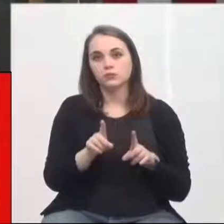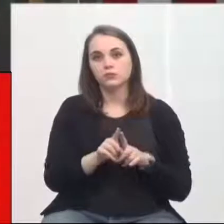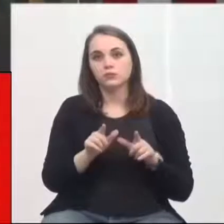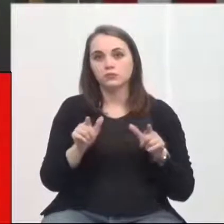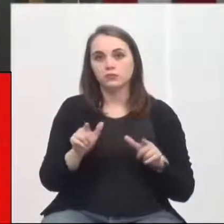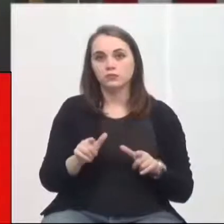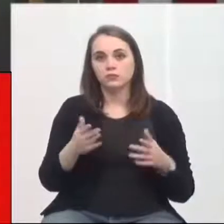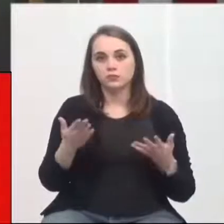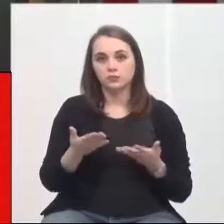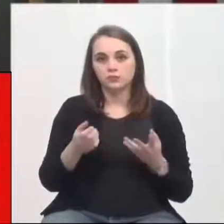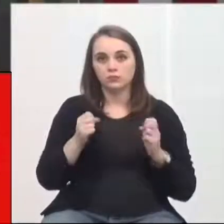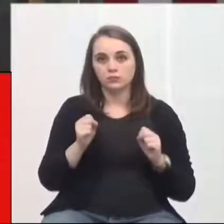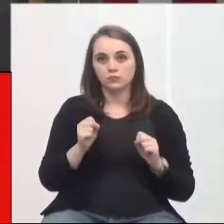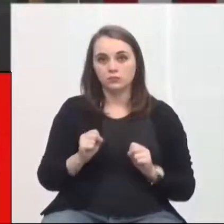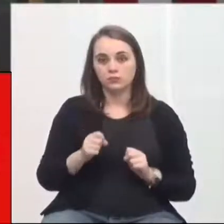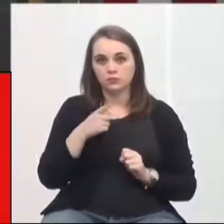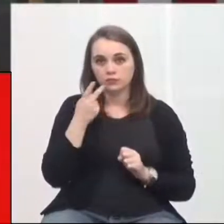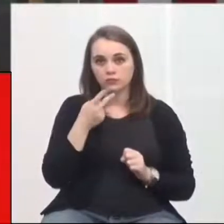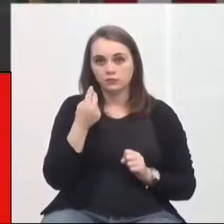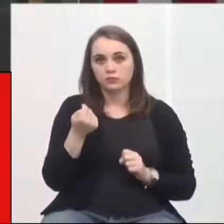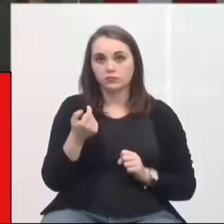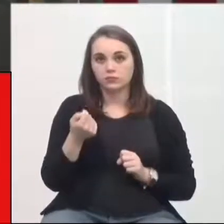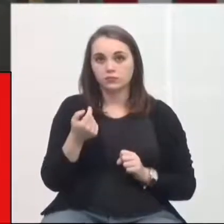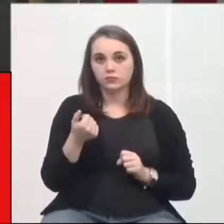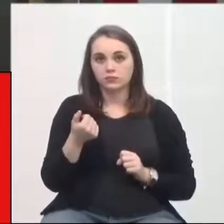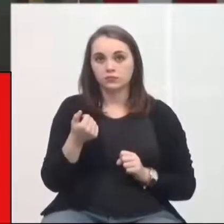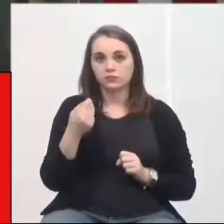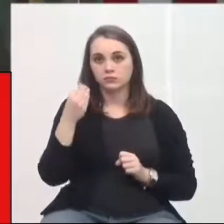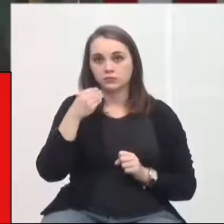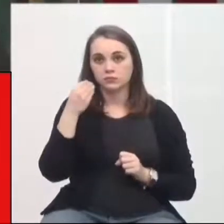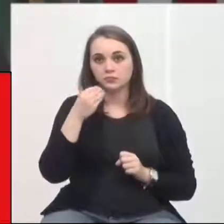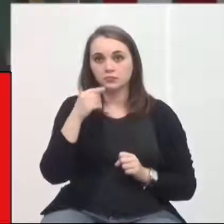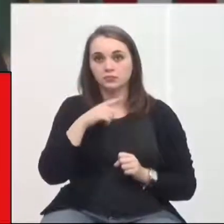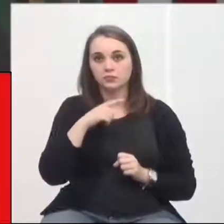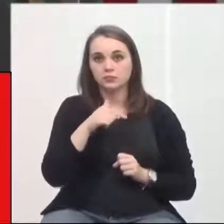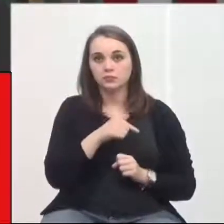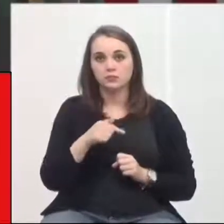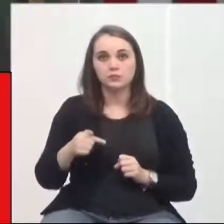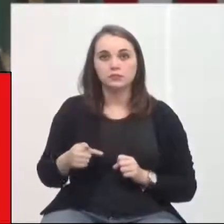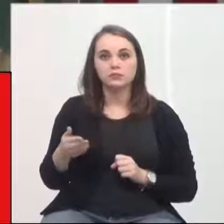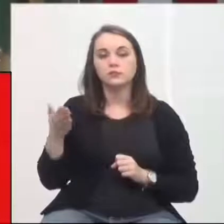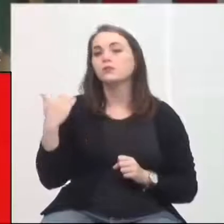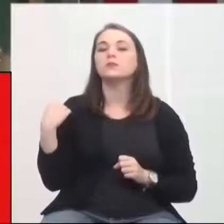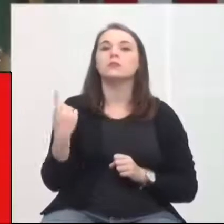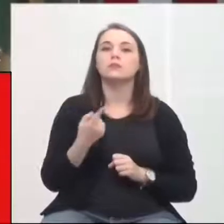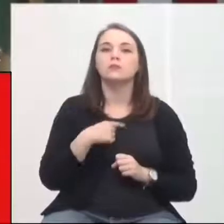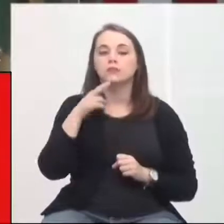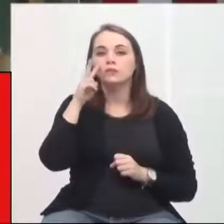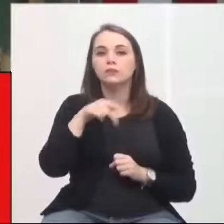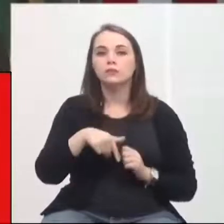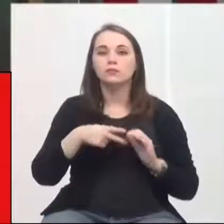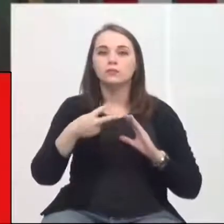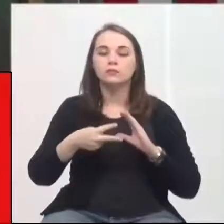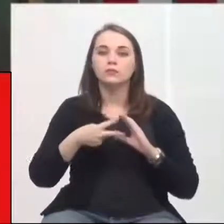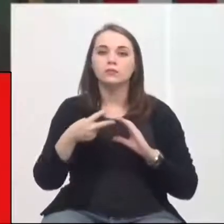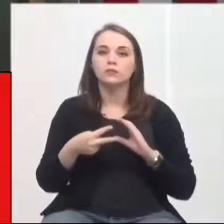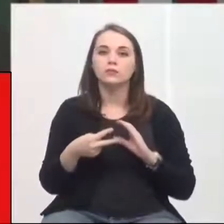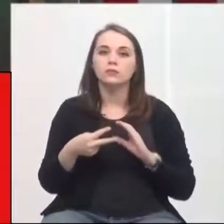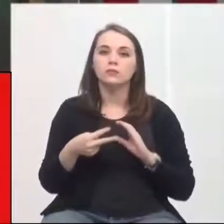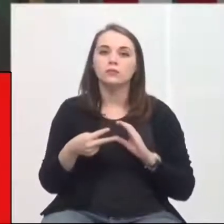espaço e hoje poder falar um pouquinho sobre uma experiência que a gente teve na semana passada. A gente recebeu aqui nessa casa, no